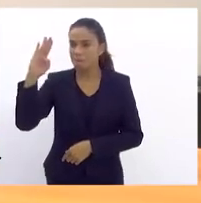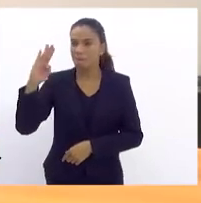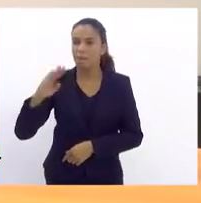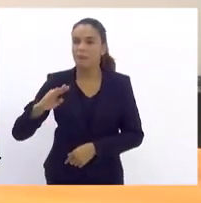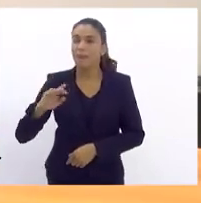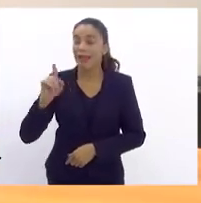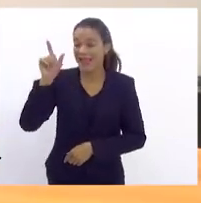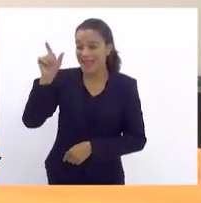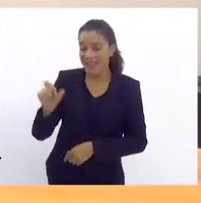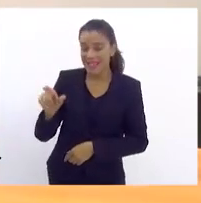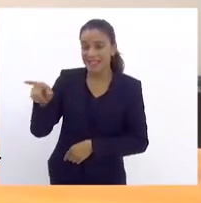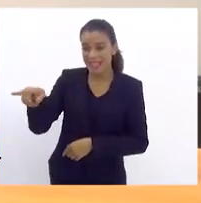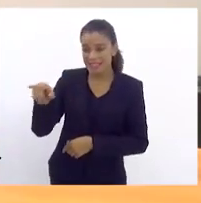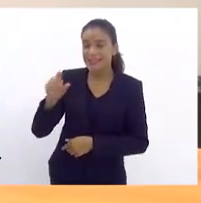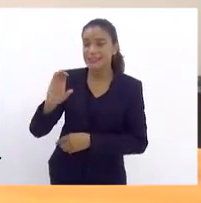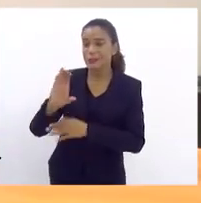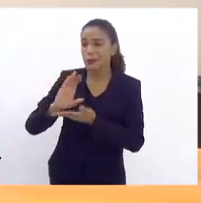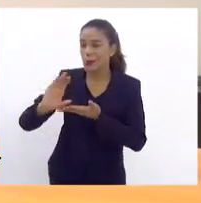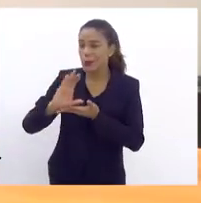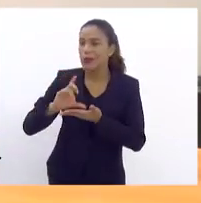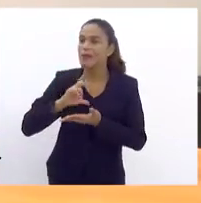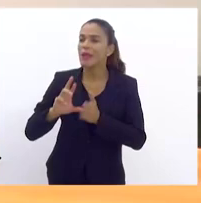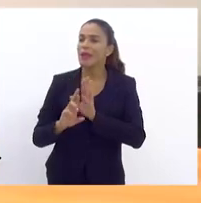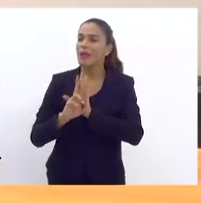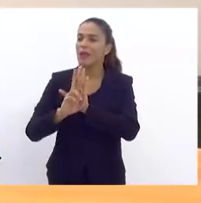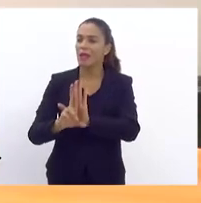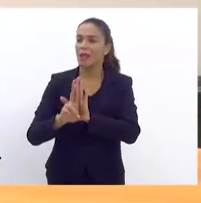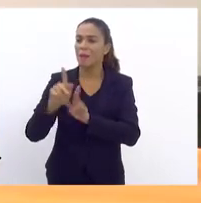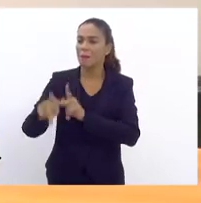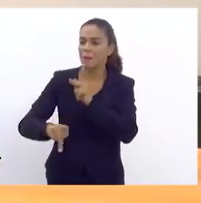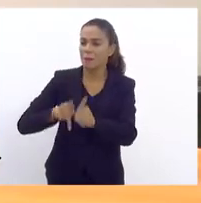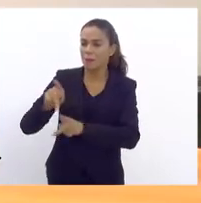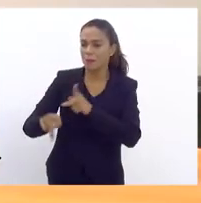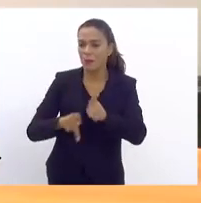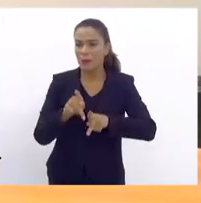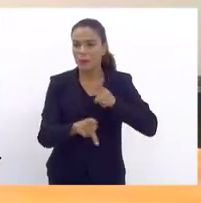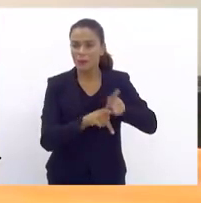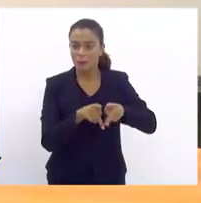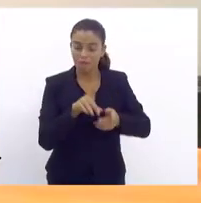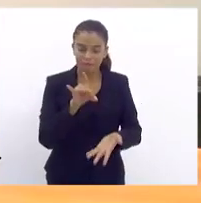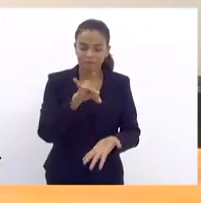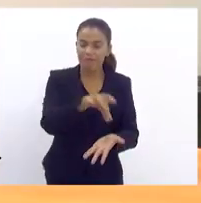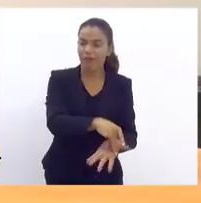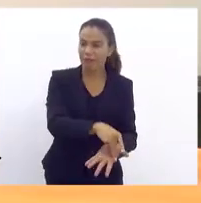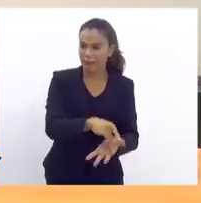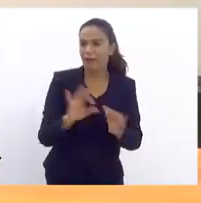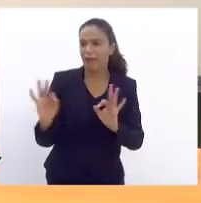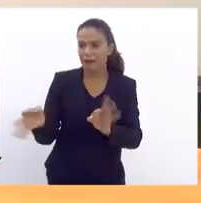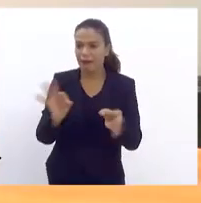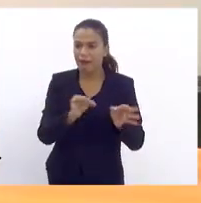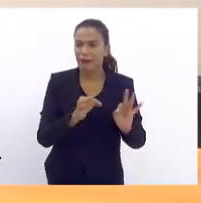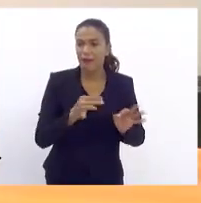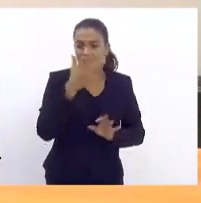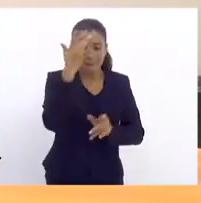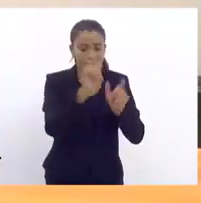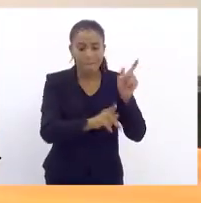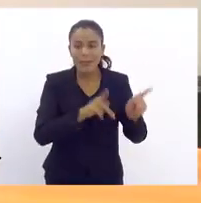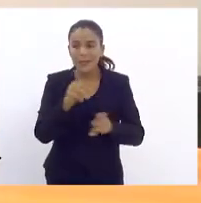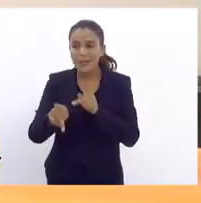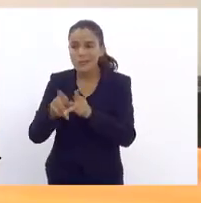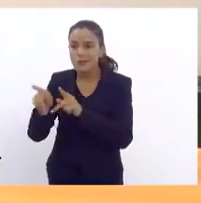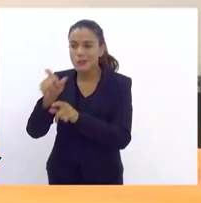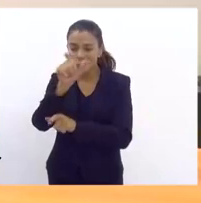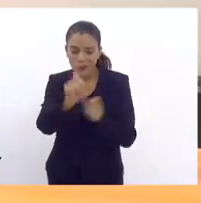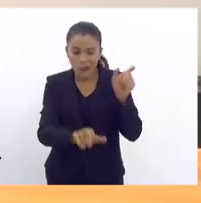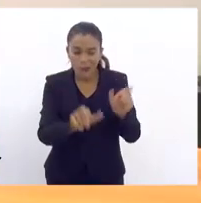ele tem uma representatividade Popular verdadeira né que são que